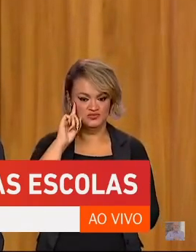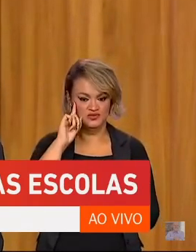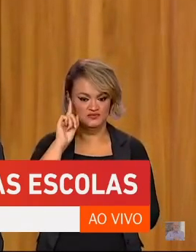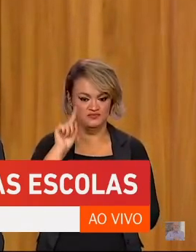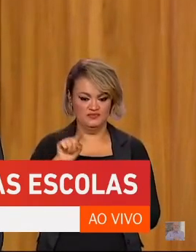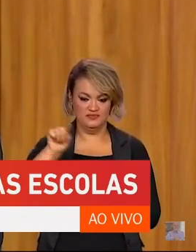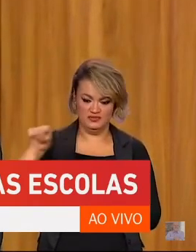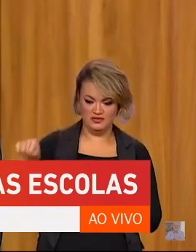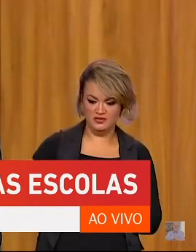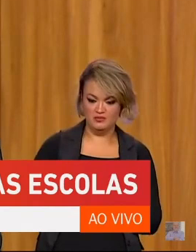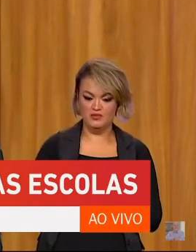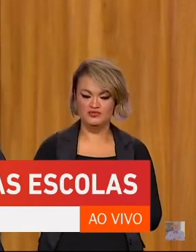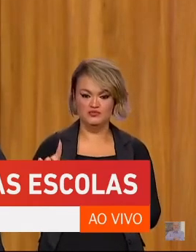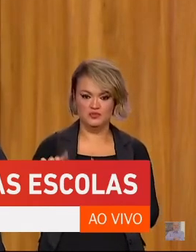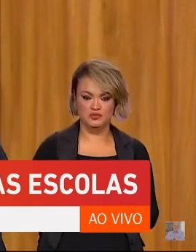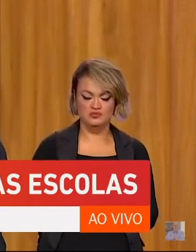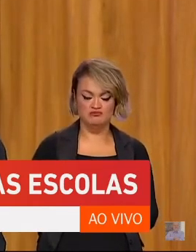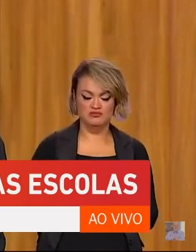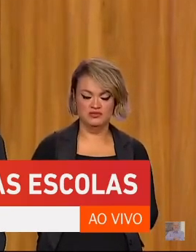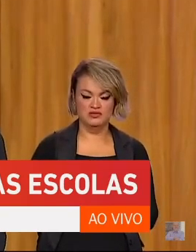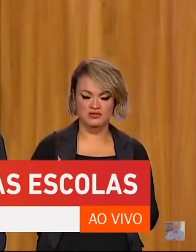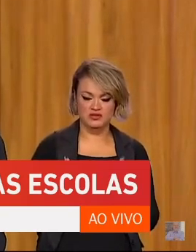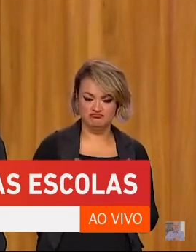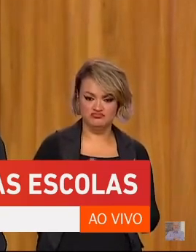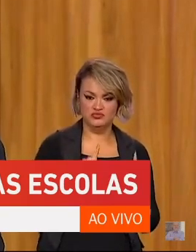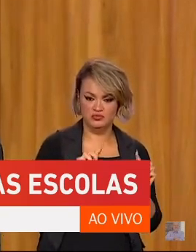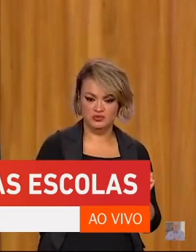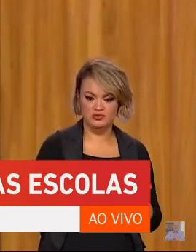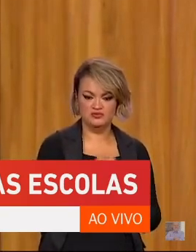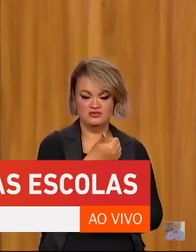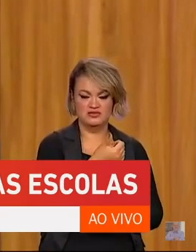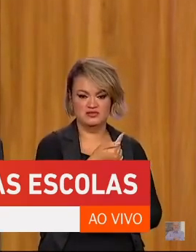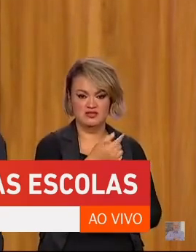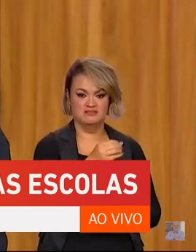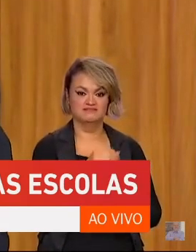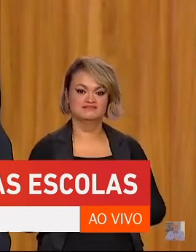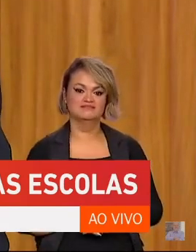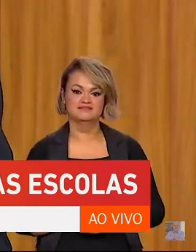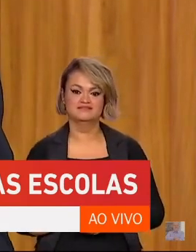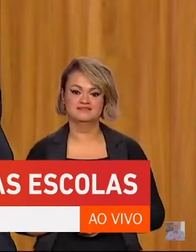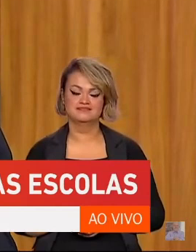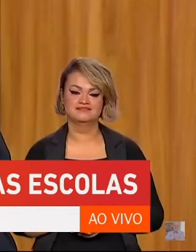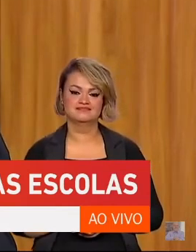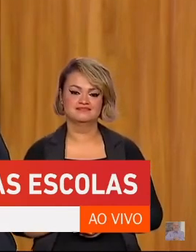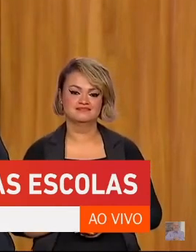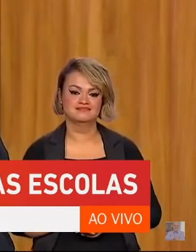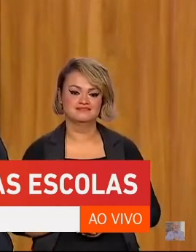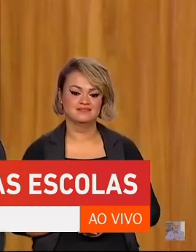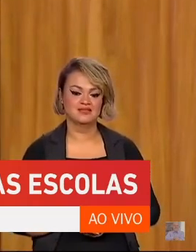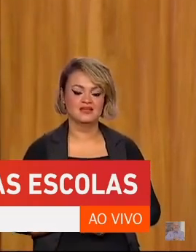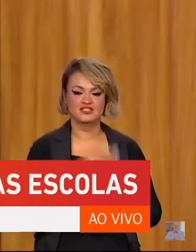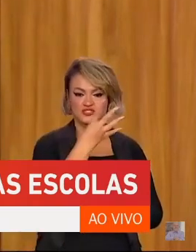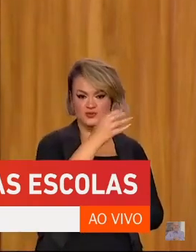e depois reduziu. E nos últimos 2 dias o número caiu para 170. Então nós tivemos